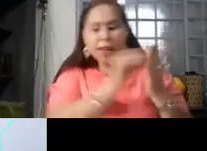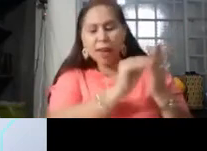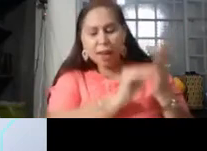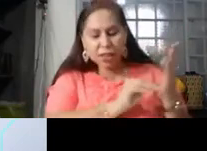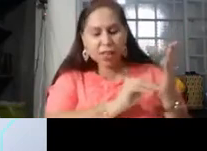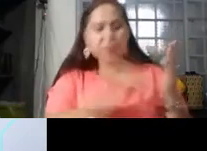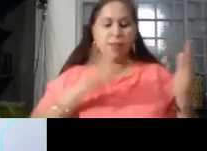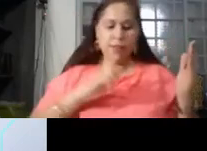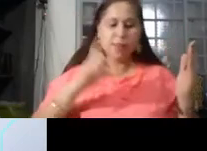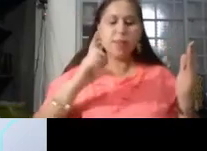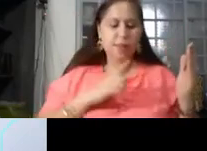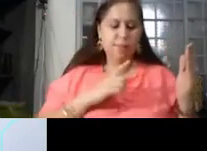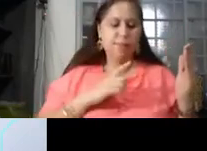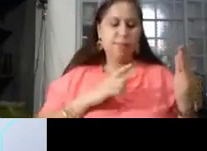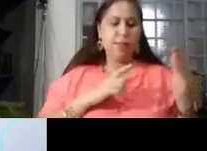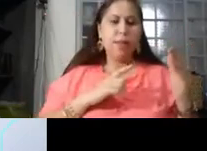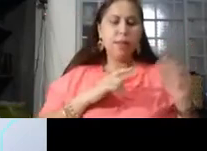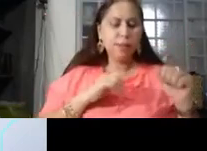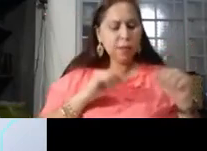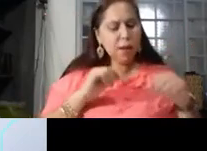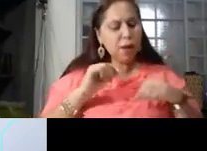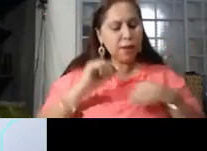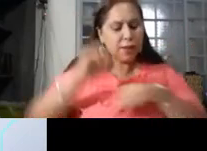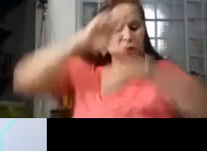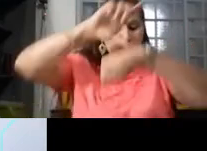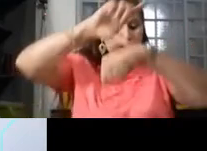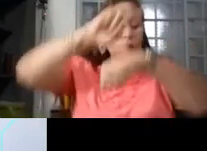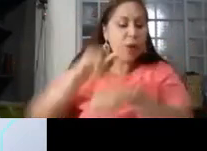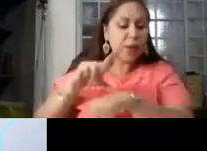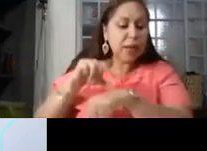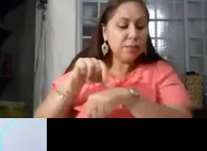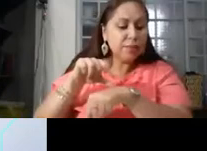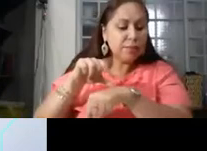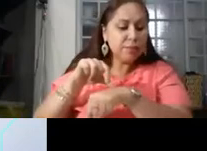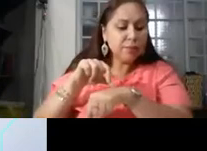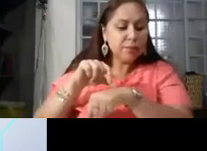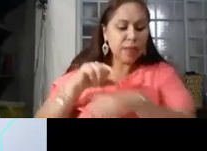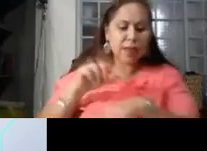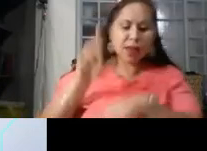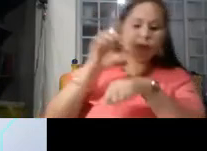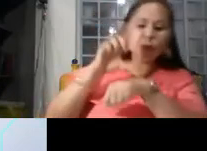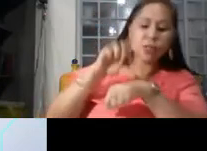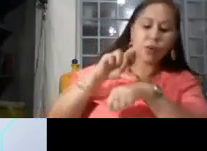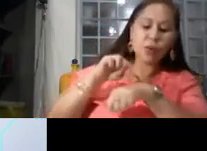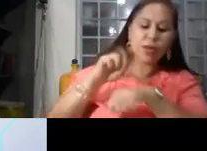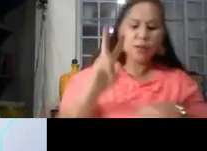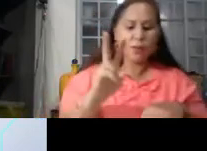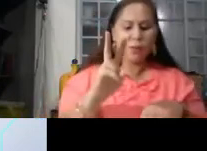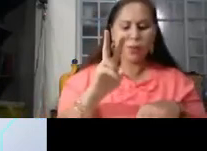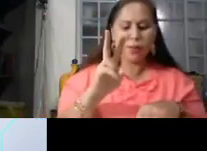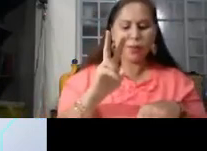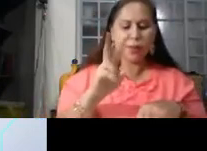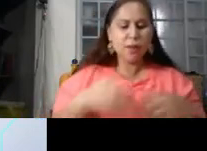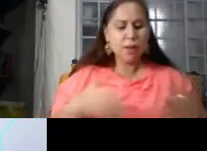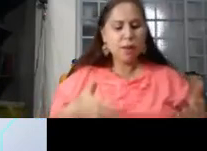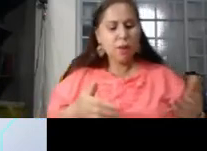ver agenda, ter. Que horas? Hora. Aí a resposta, hora,